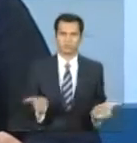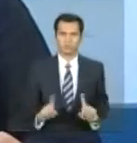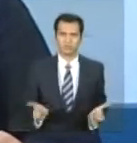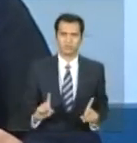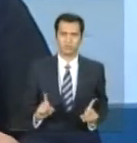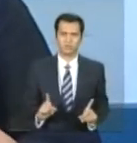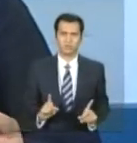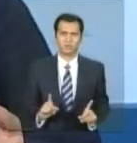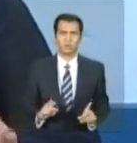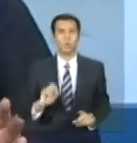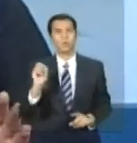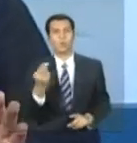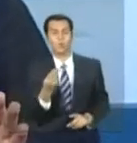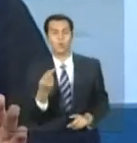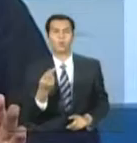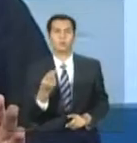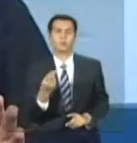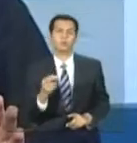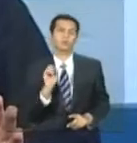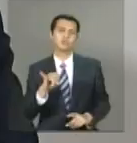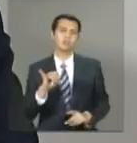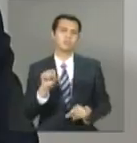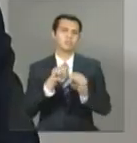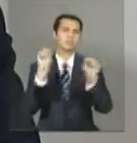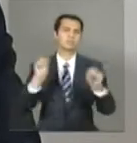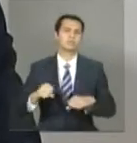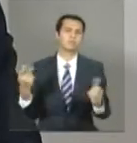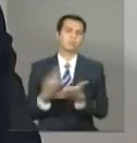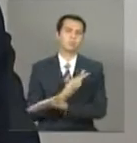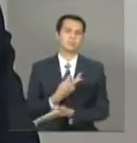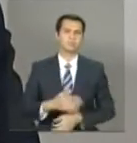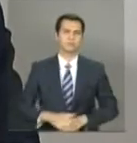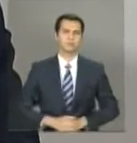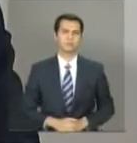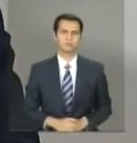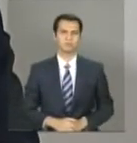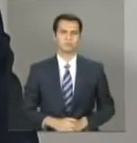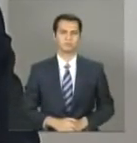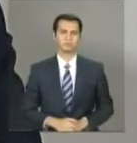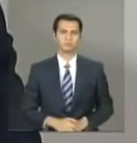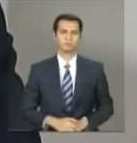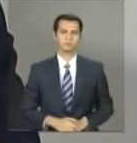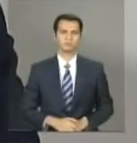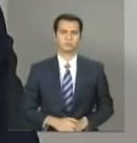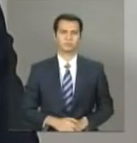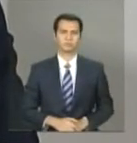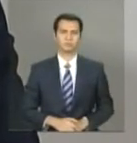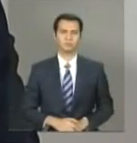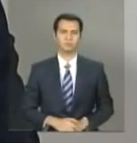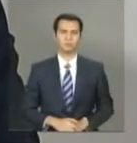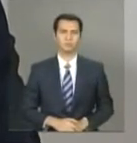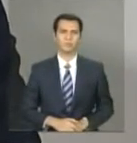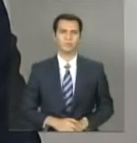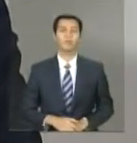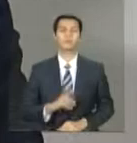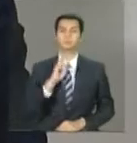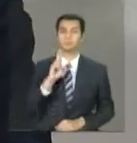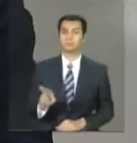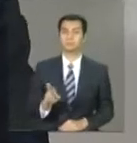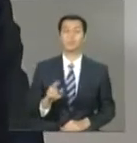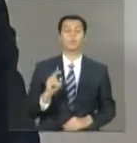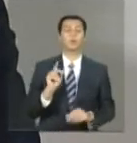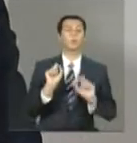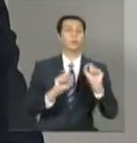de 2 anos ou esse detalhe é um erro do sistema? Não, o que acontece é, primeiro, a regra de permanência. A regra